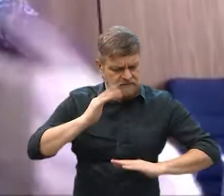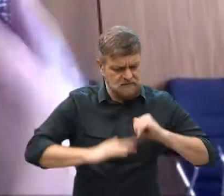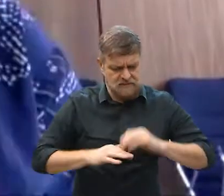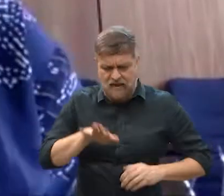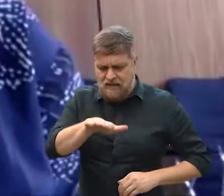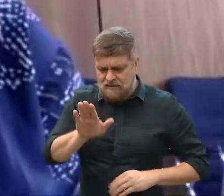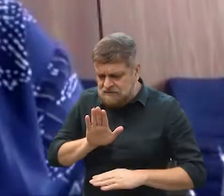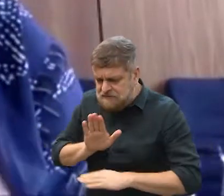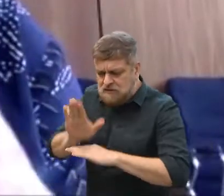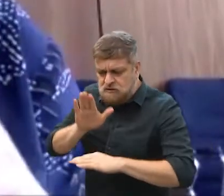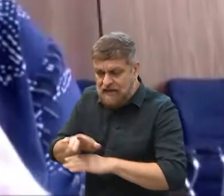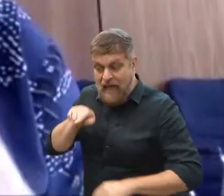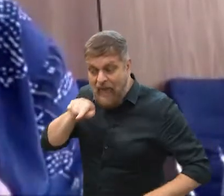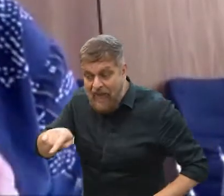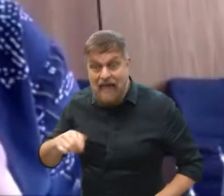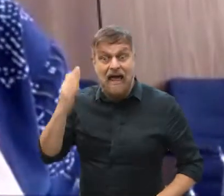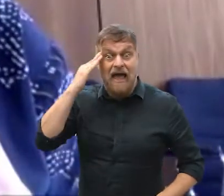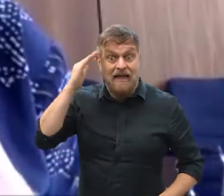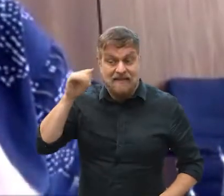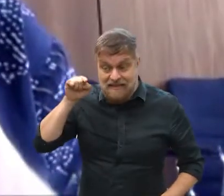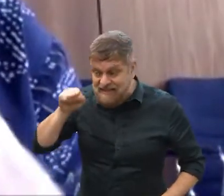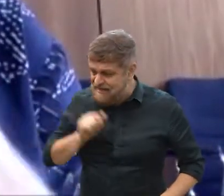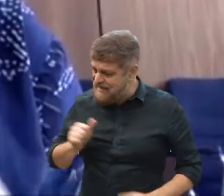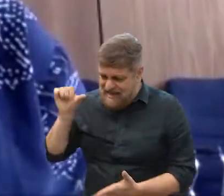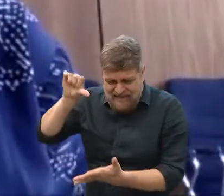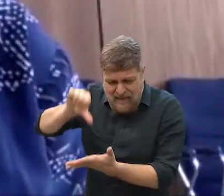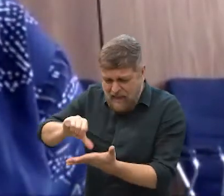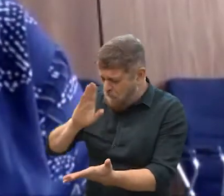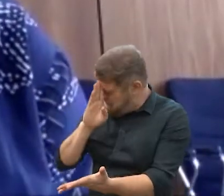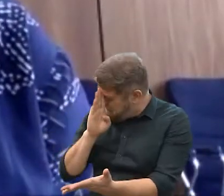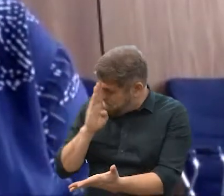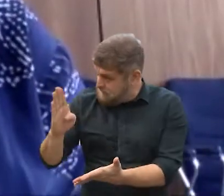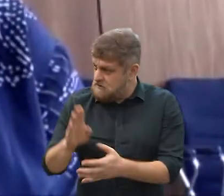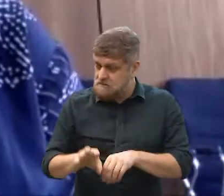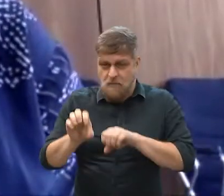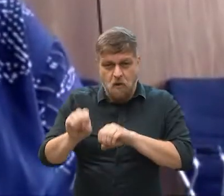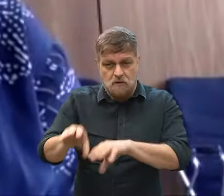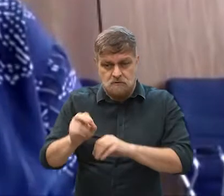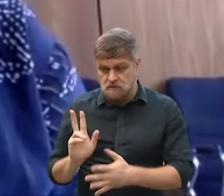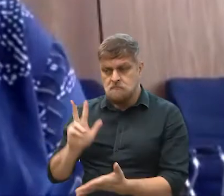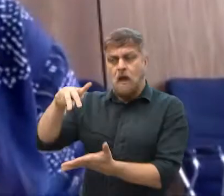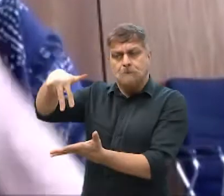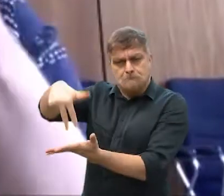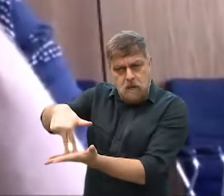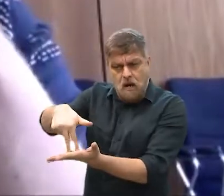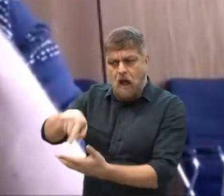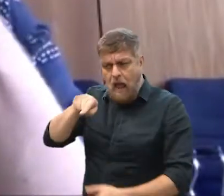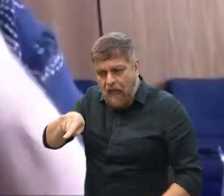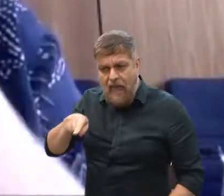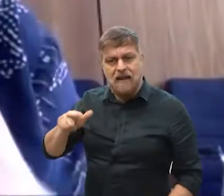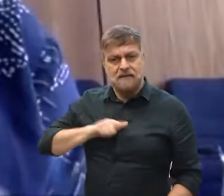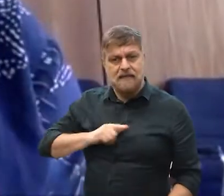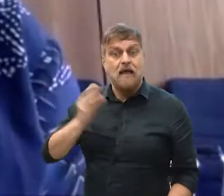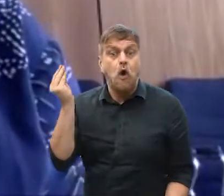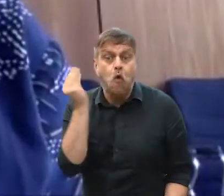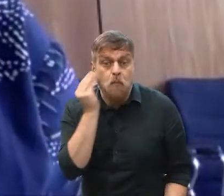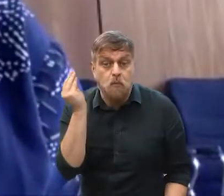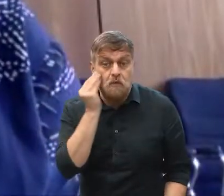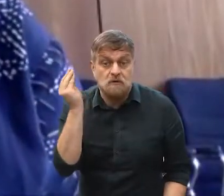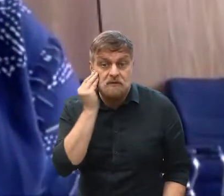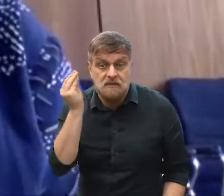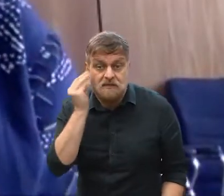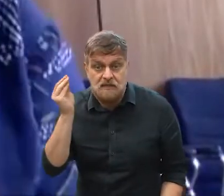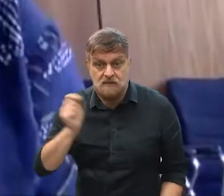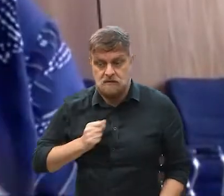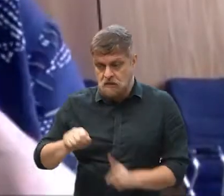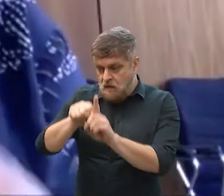coisa por essas crianças, elas precisam entender que elas têm um papel central na educação. Além de ser protagonista da história, elas têm a oportunidade